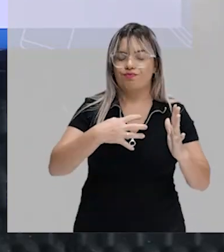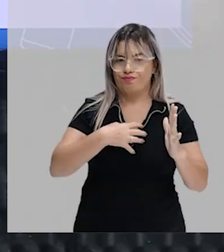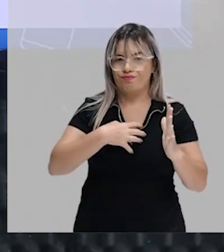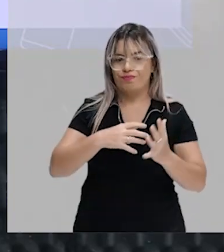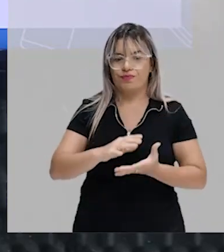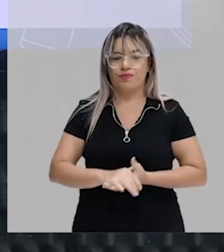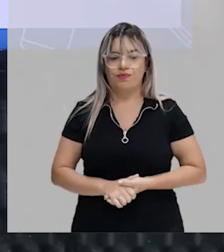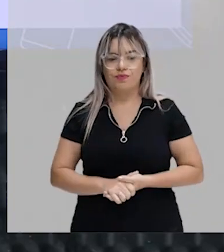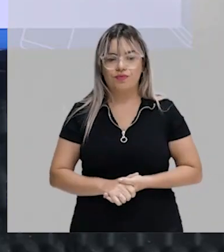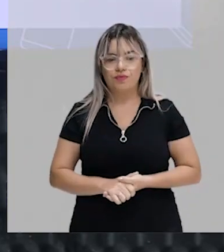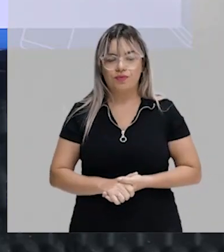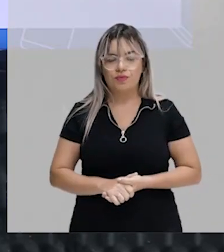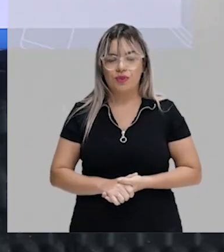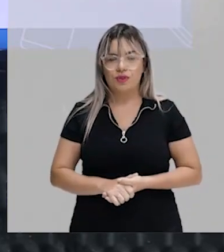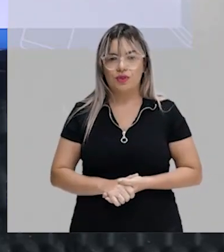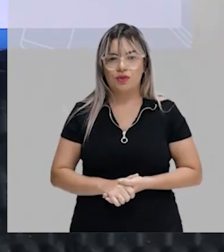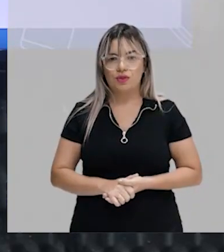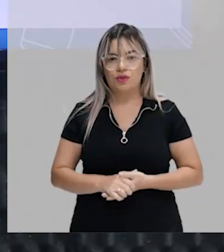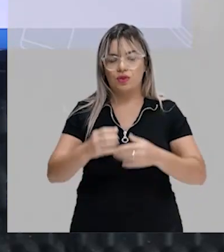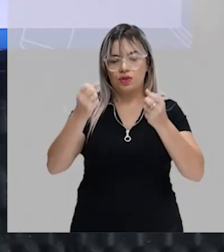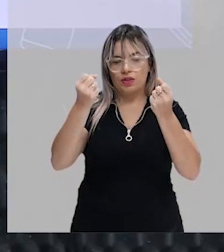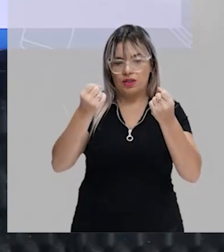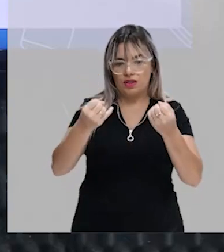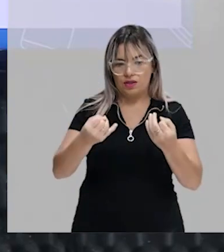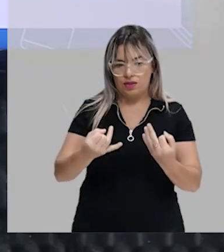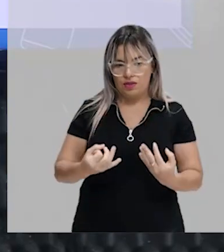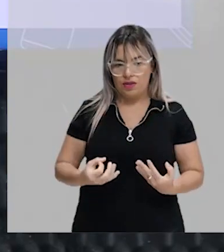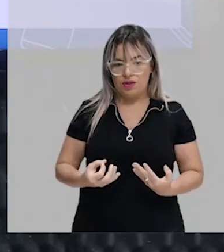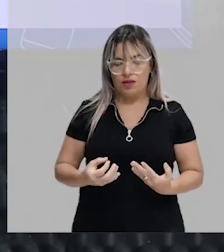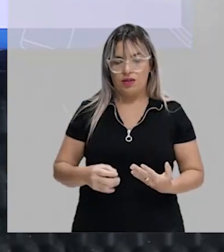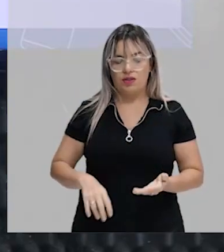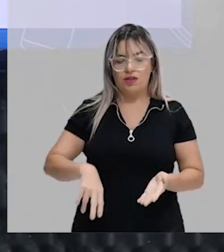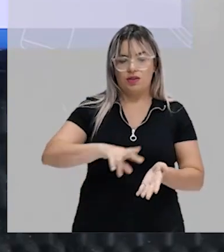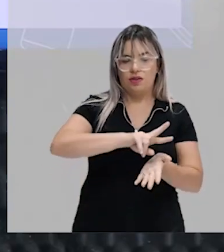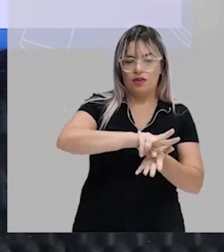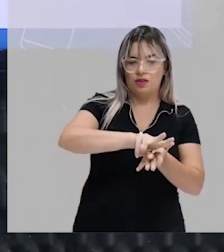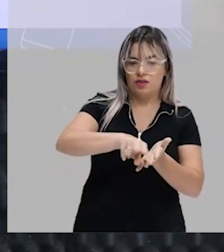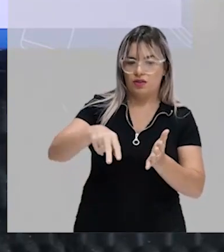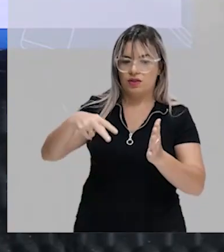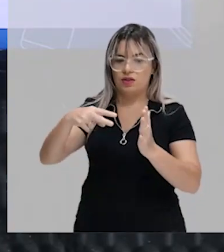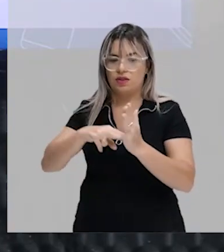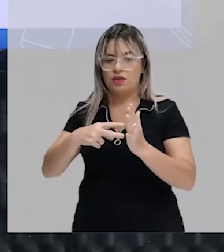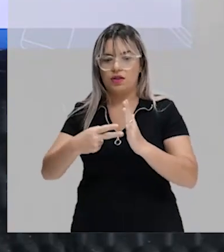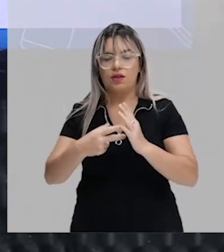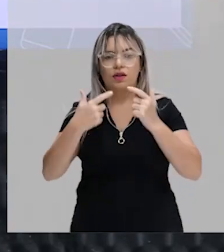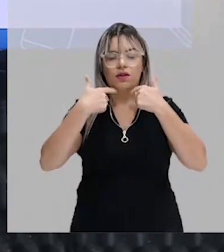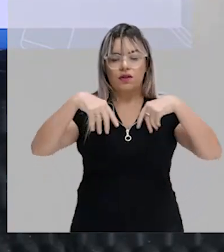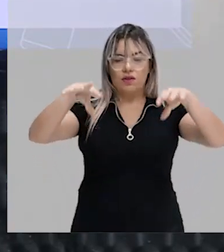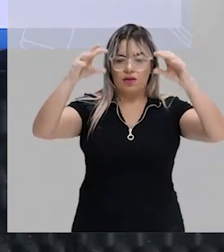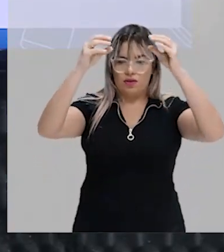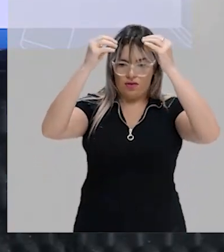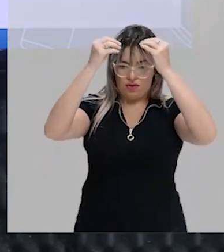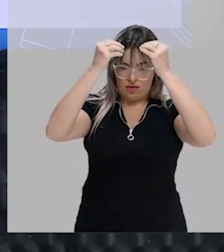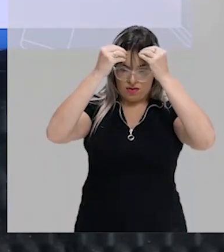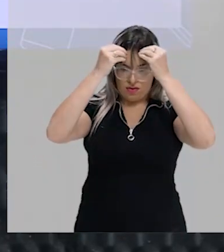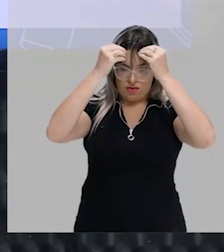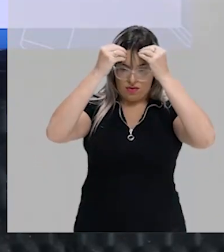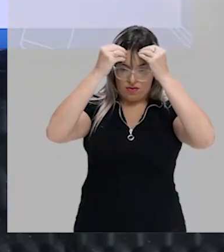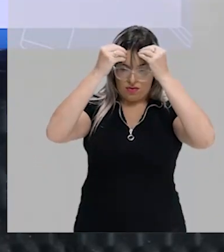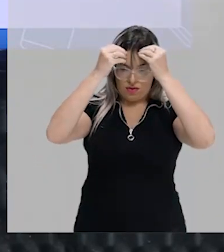de multissignificação, que é um dos aspectos, a linguagem vai diferir da linguagem utilizada